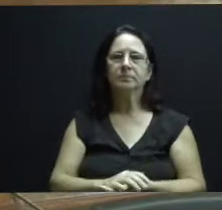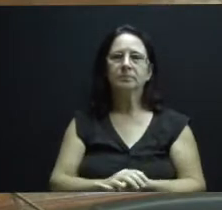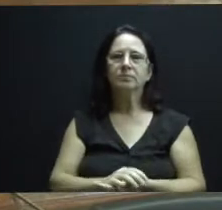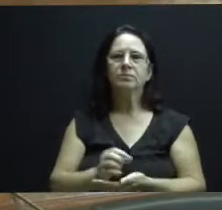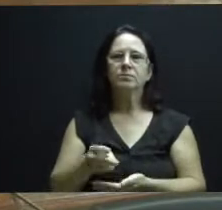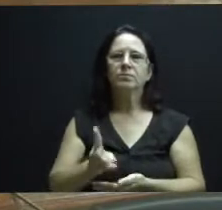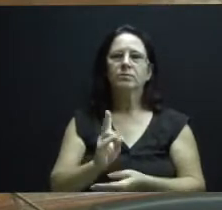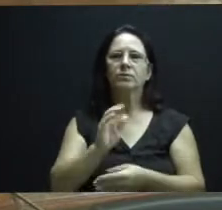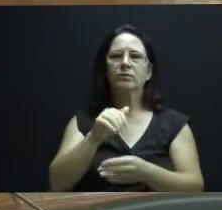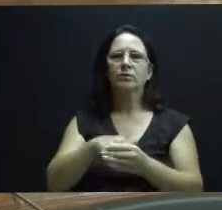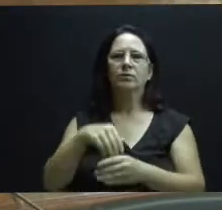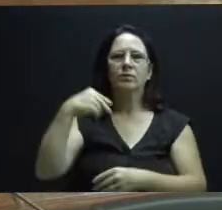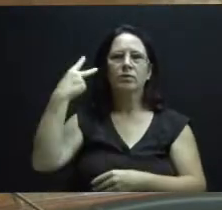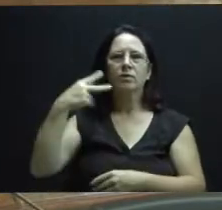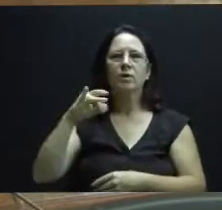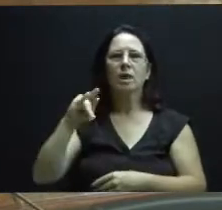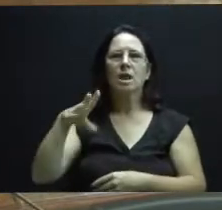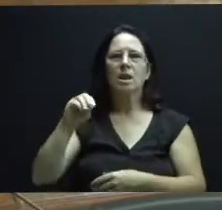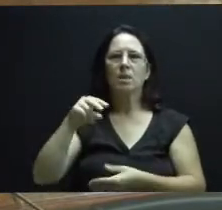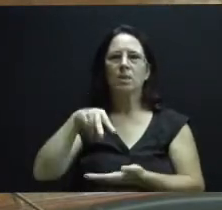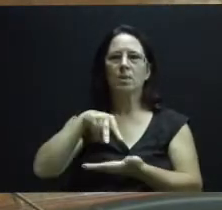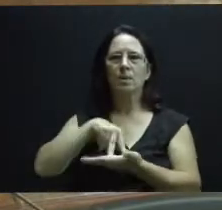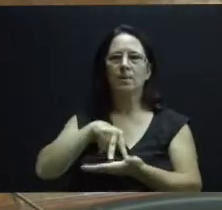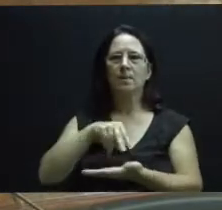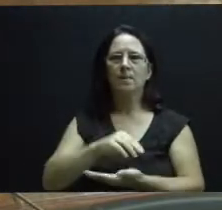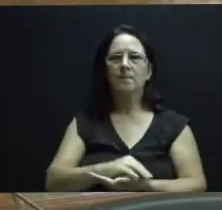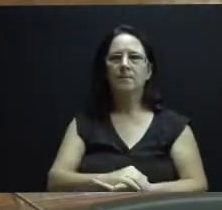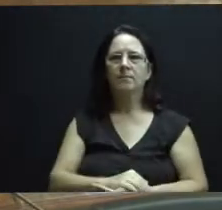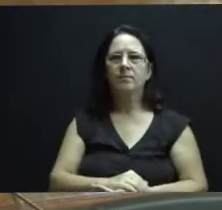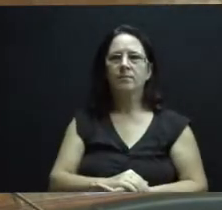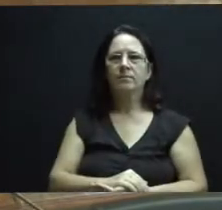em votação com a palavra o vereador antônio vieira